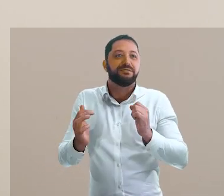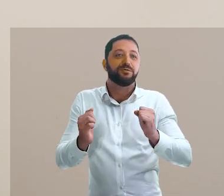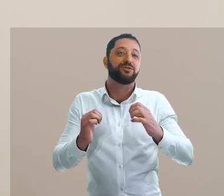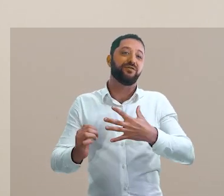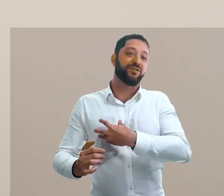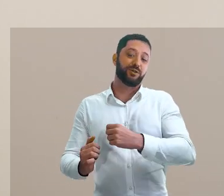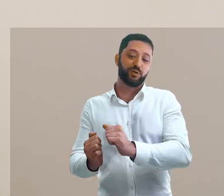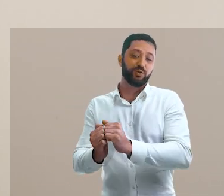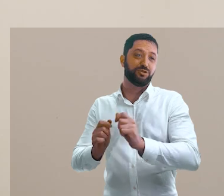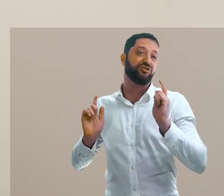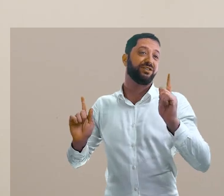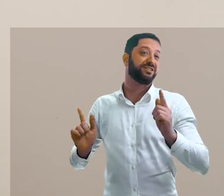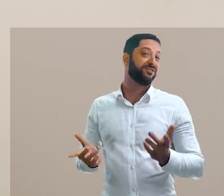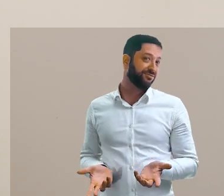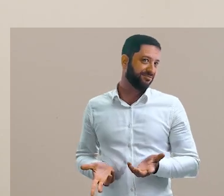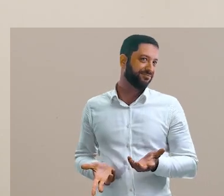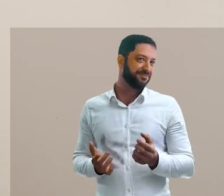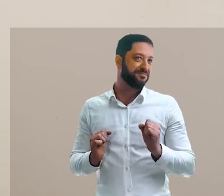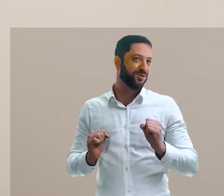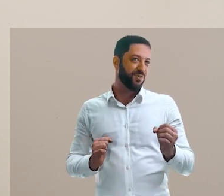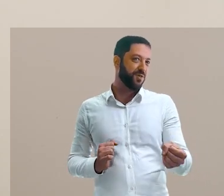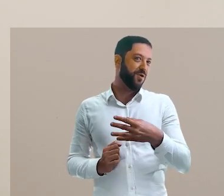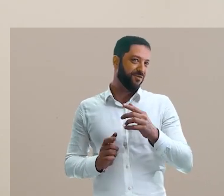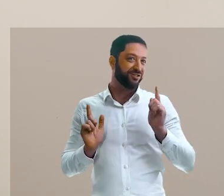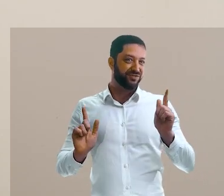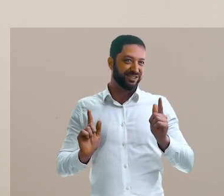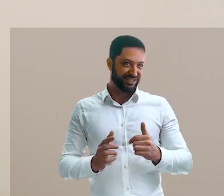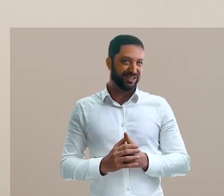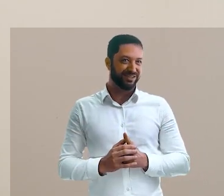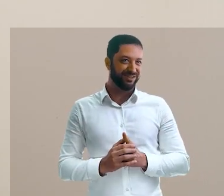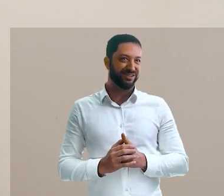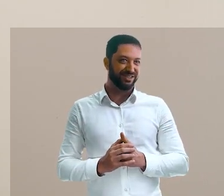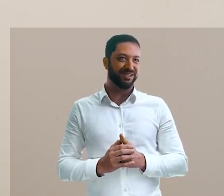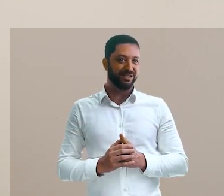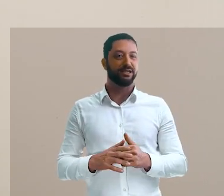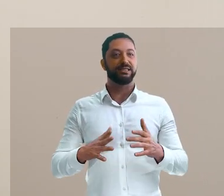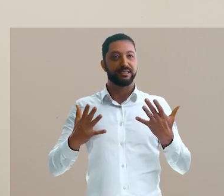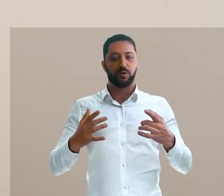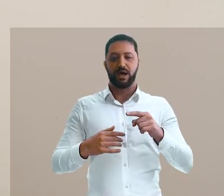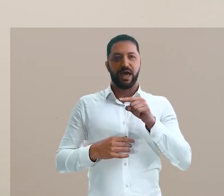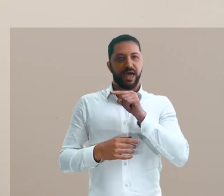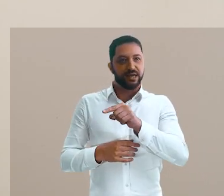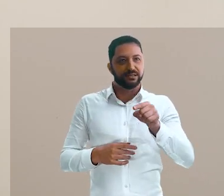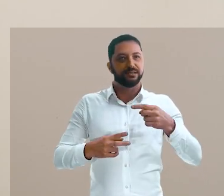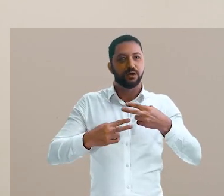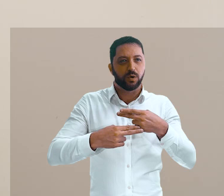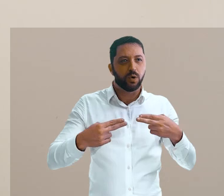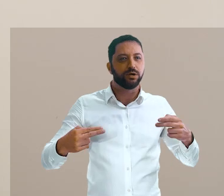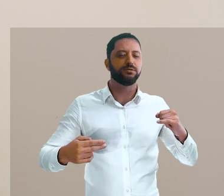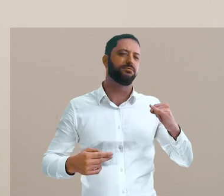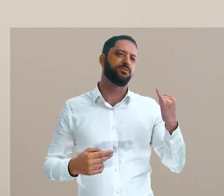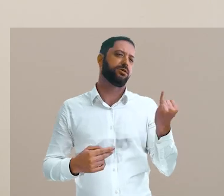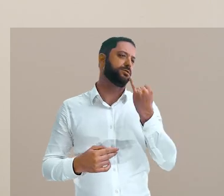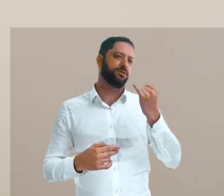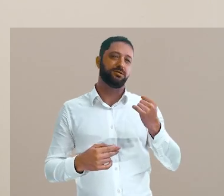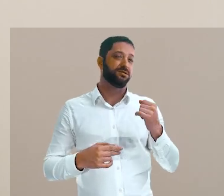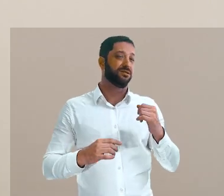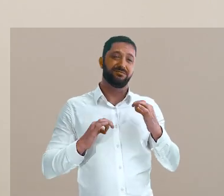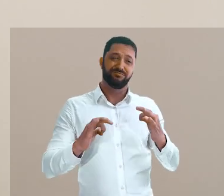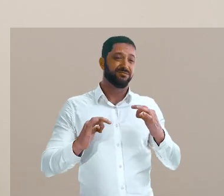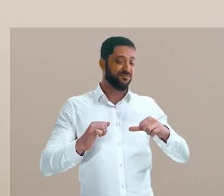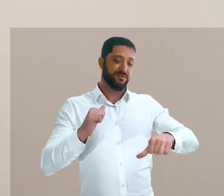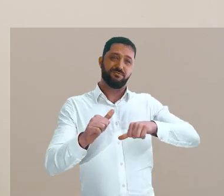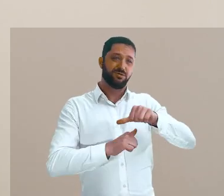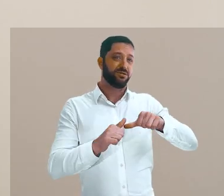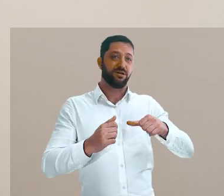que pode ser a diversão com o filho, ou com a filha, com a criança em si. Então, essas condições, elas vão